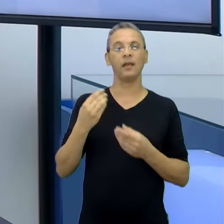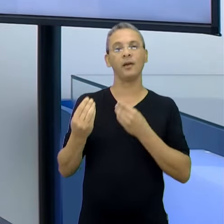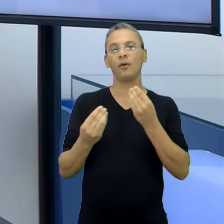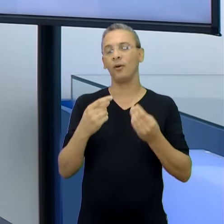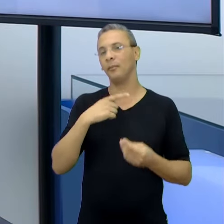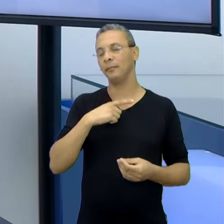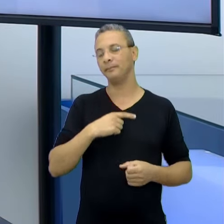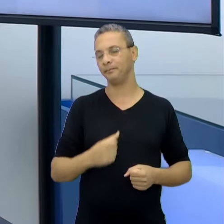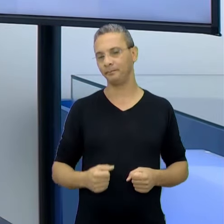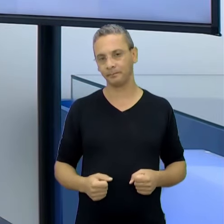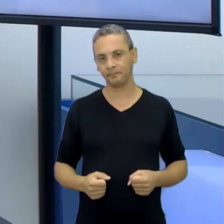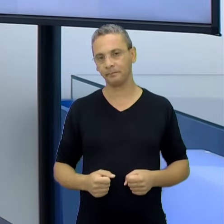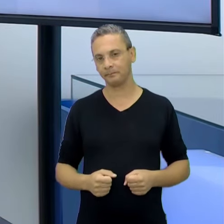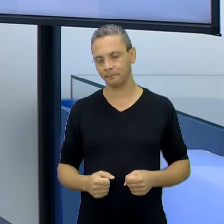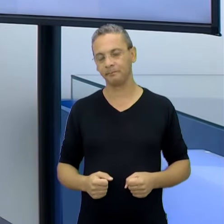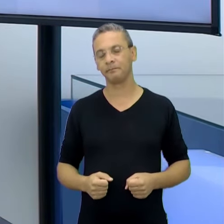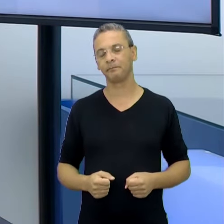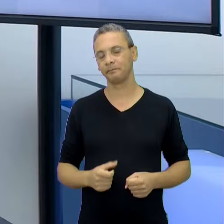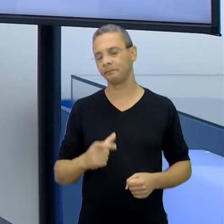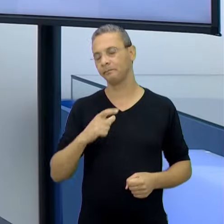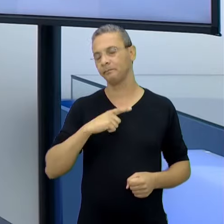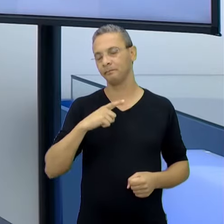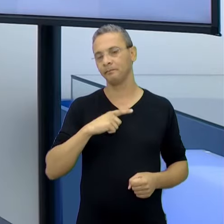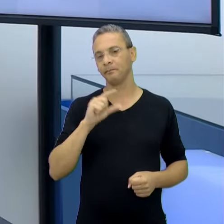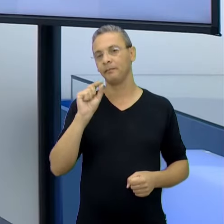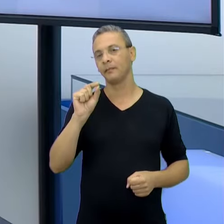coisa. A gente tem um